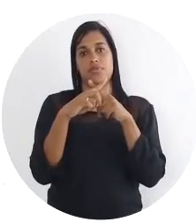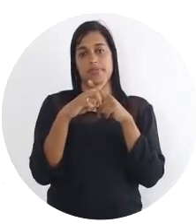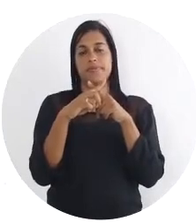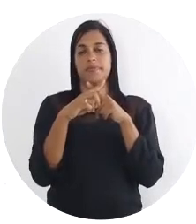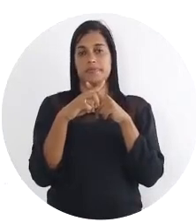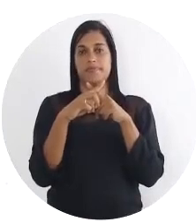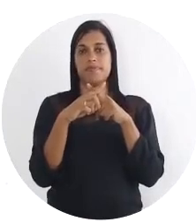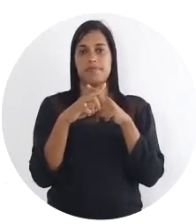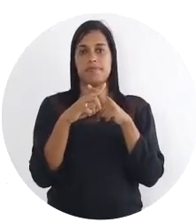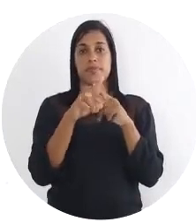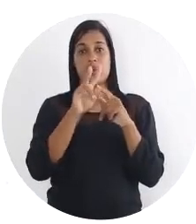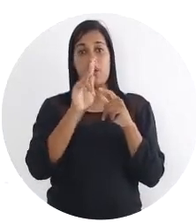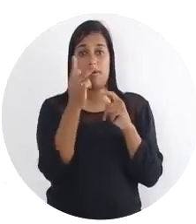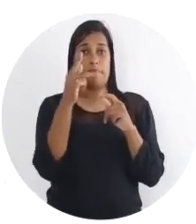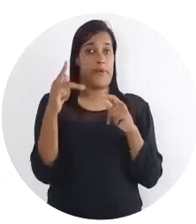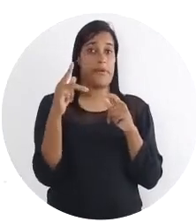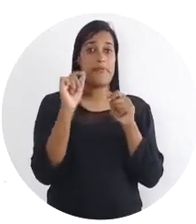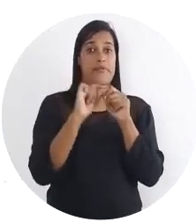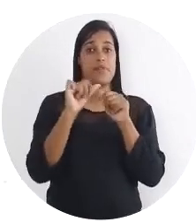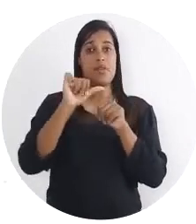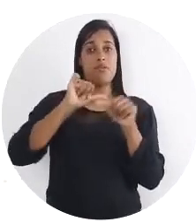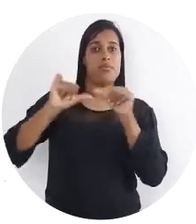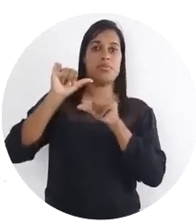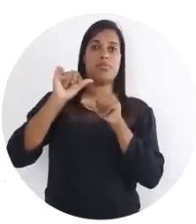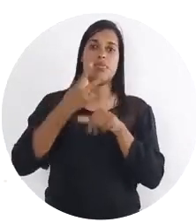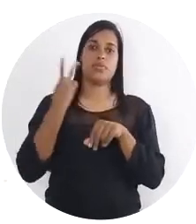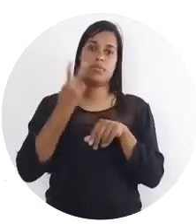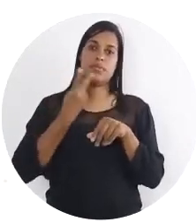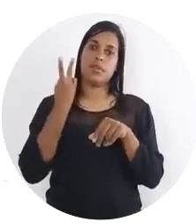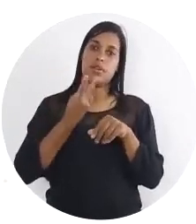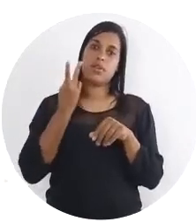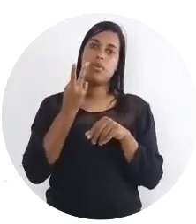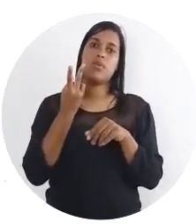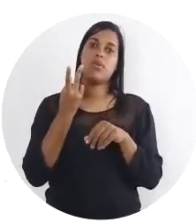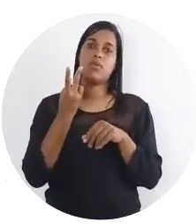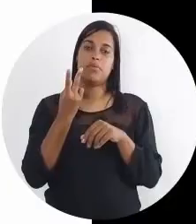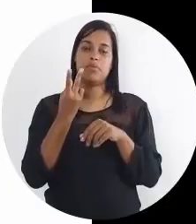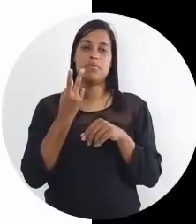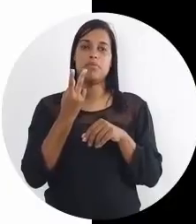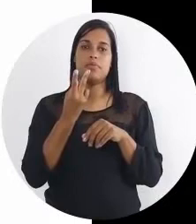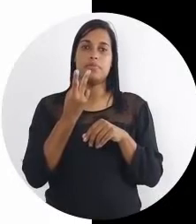a sua HP vai fazer a conversão e vai inverter esse valor automaticamente.